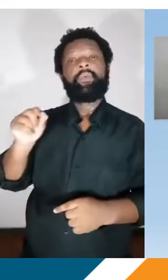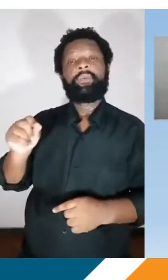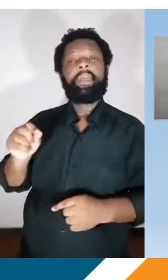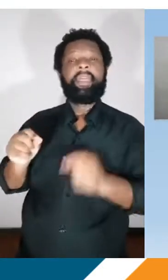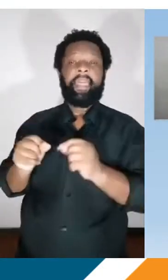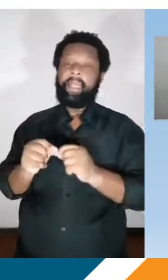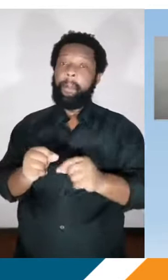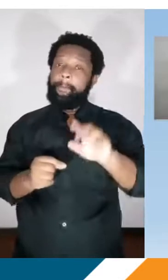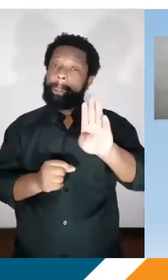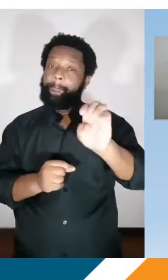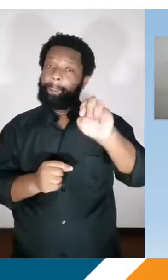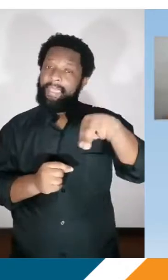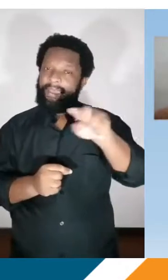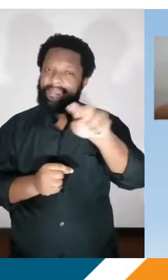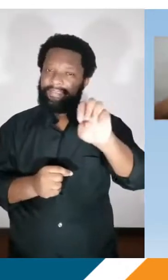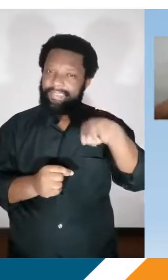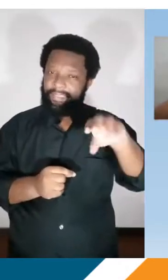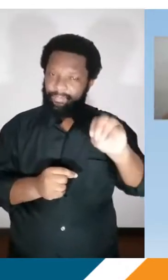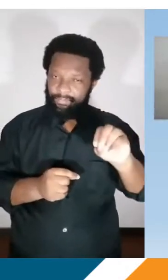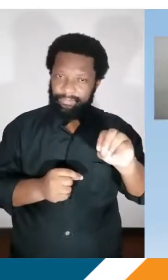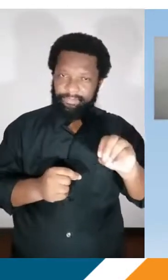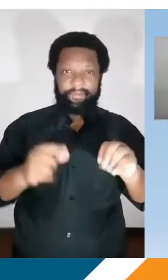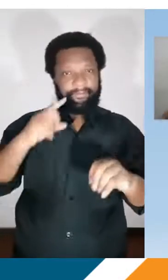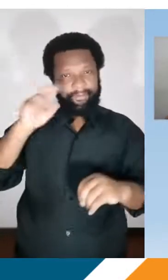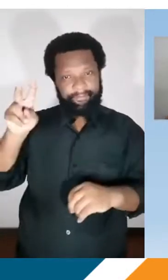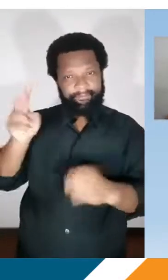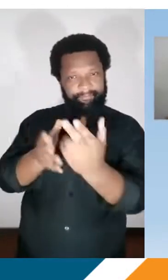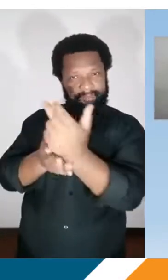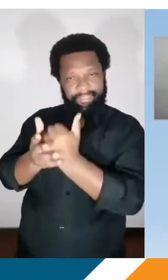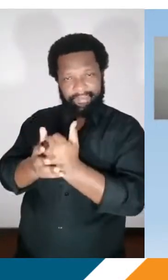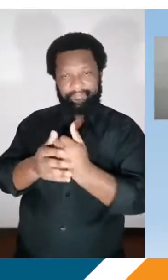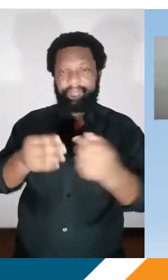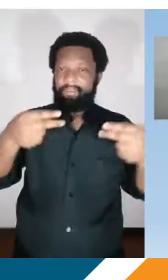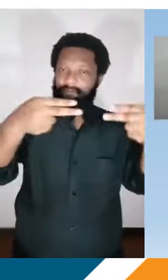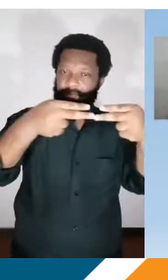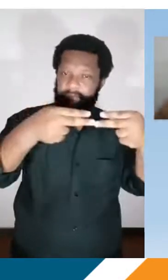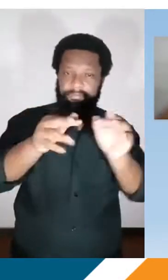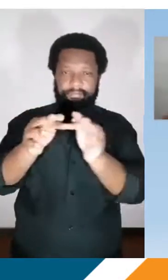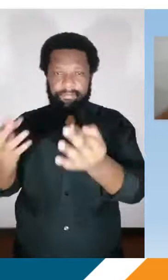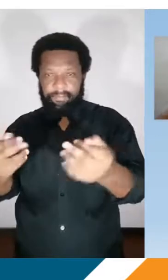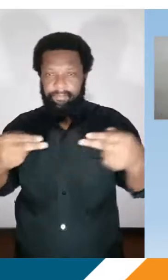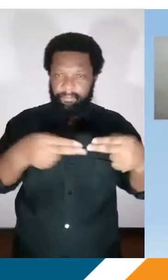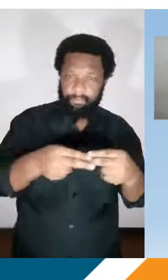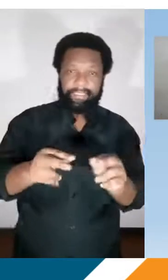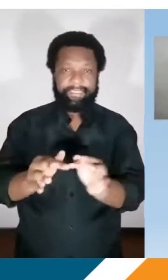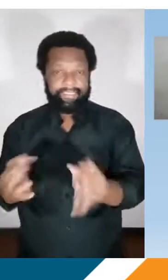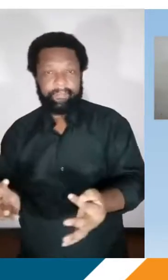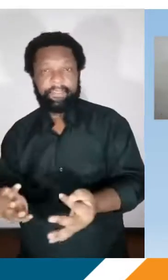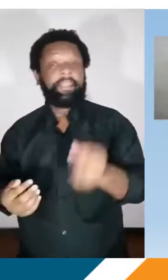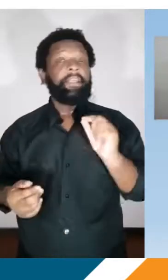quer dizer que é o quê? Isso é um benzeno, é uma dupla alternada. Você tem uma dupla simples. Então,